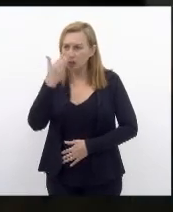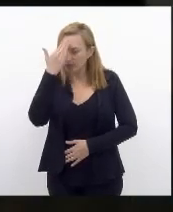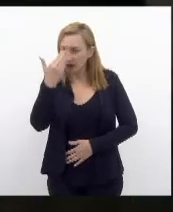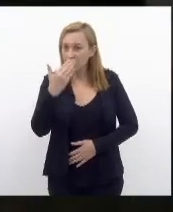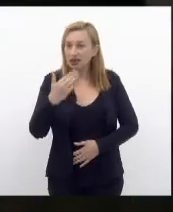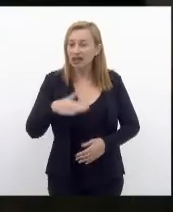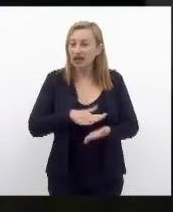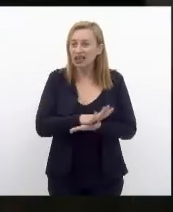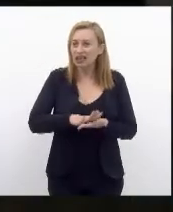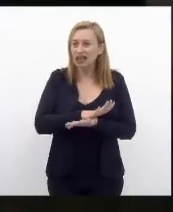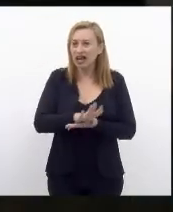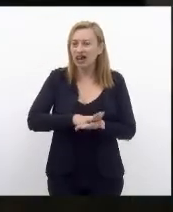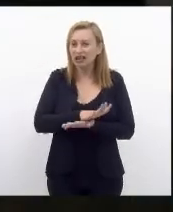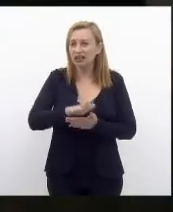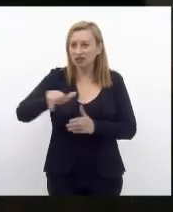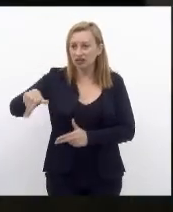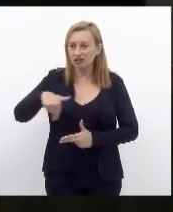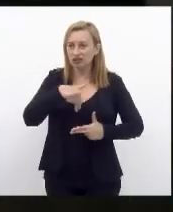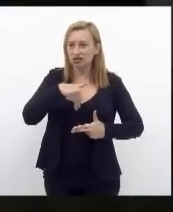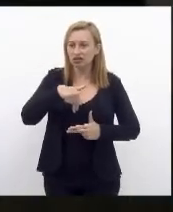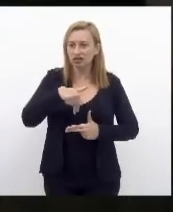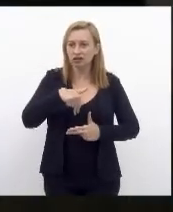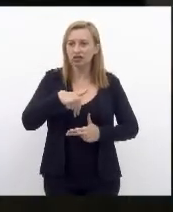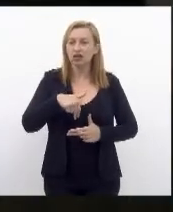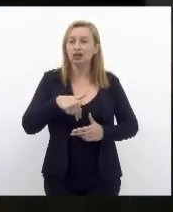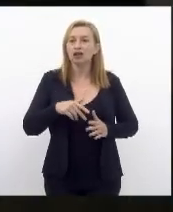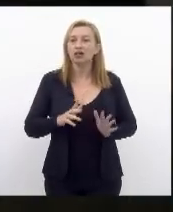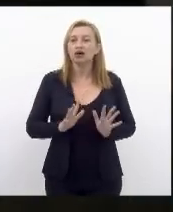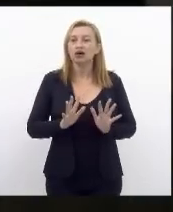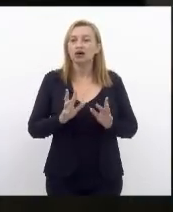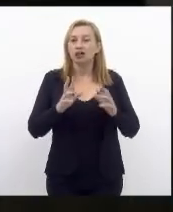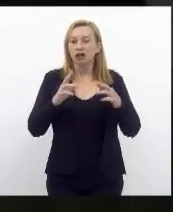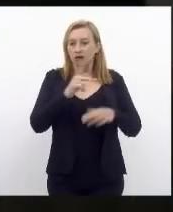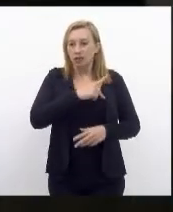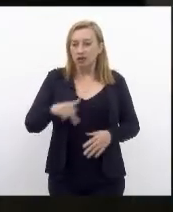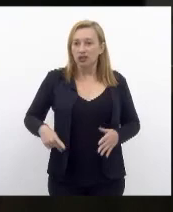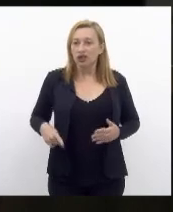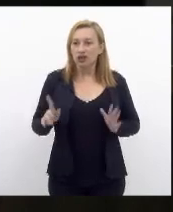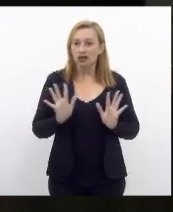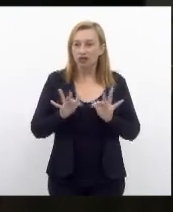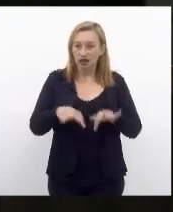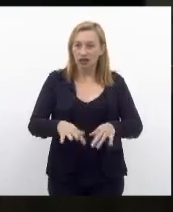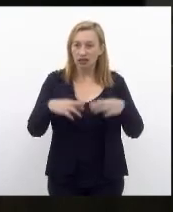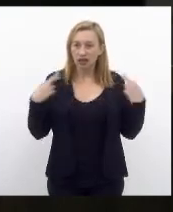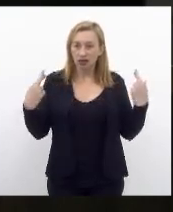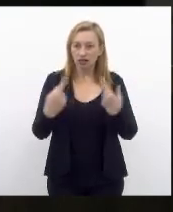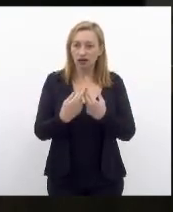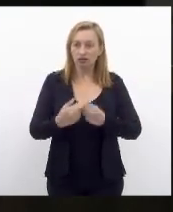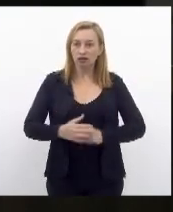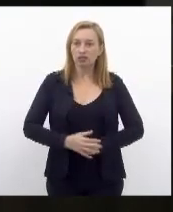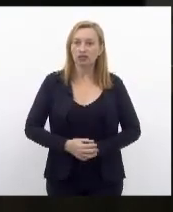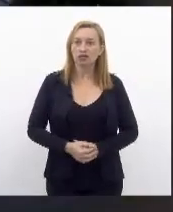Não havendo mais oradores inscritos, a presidência declara encerrada a presente sessão.